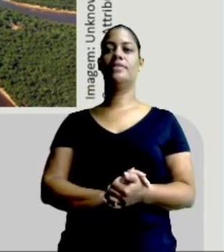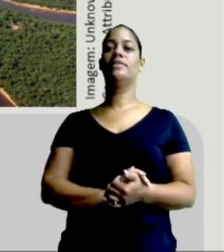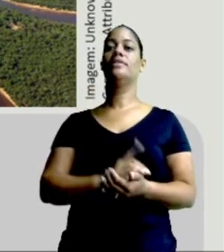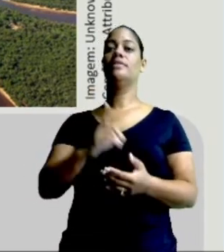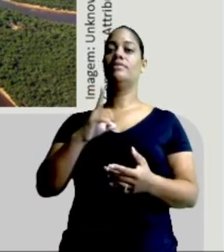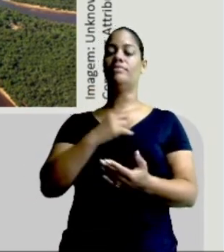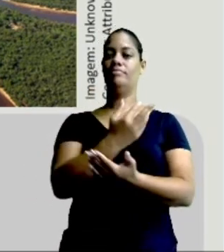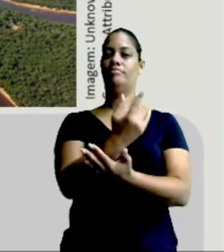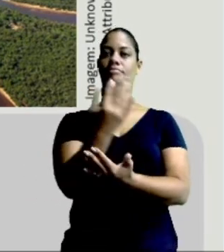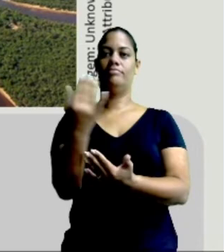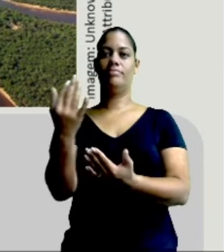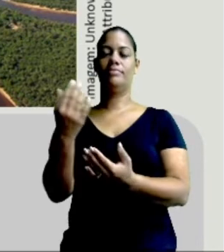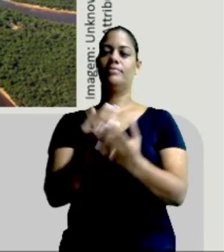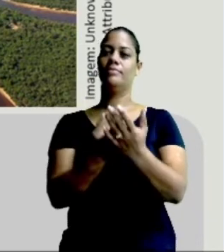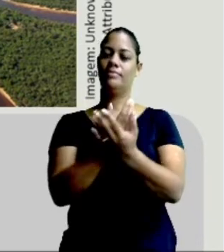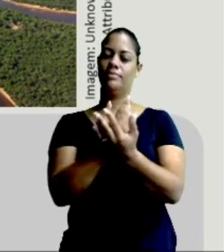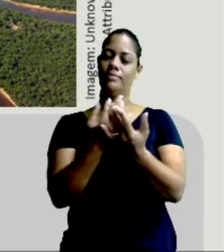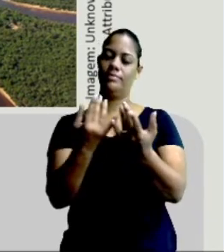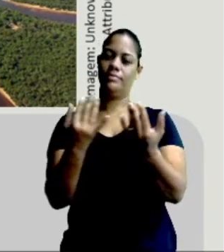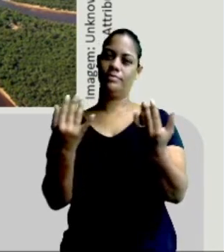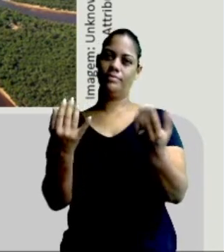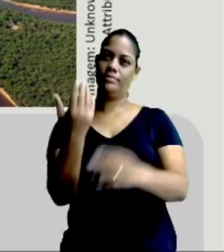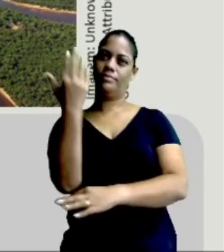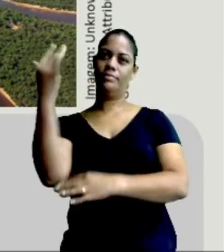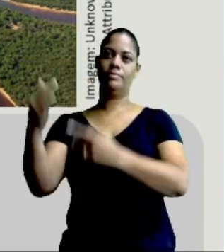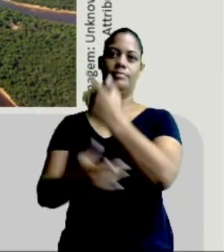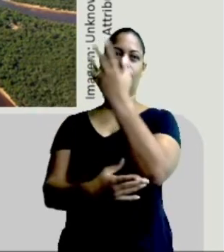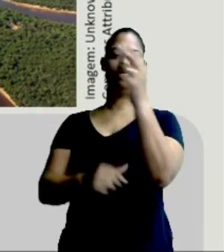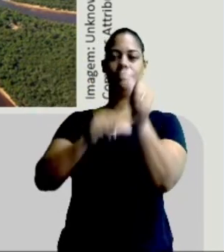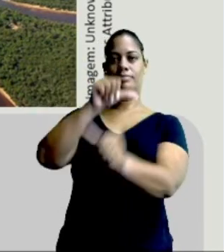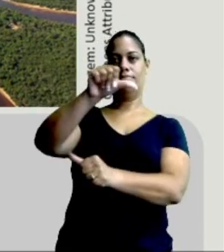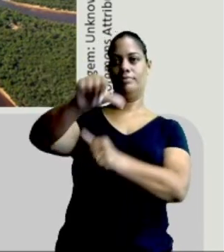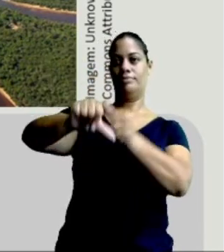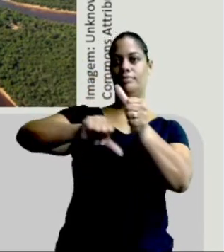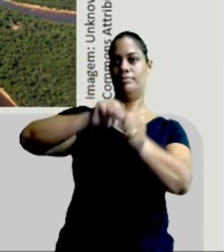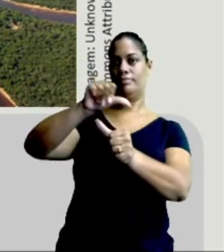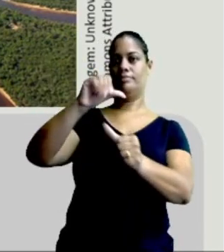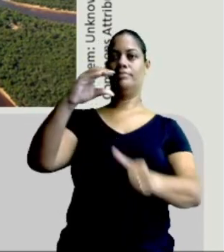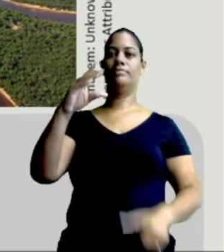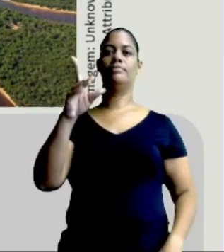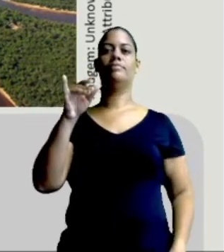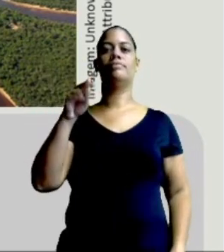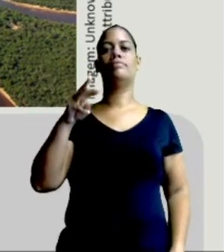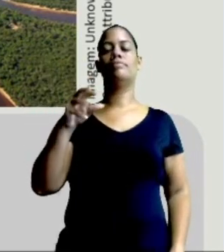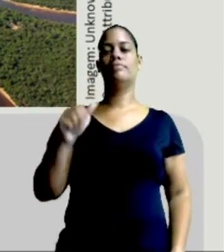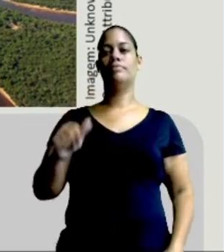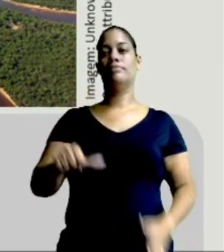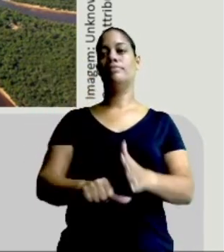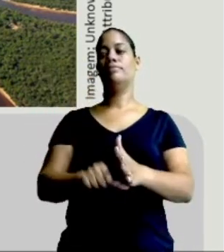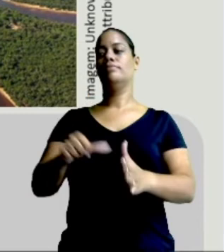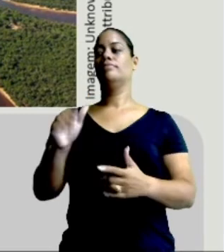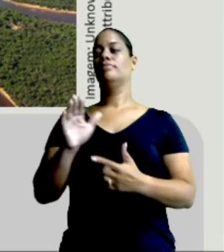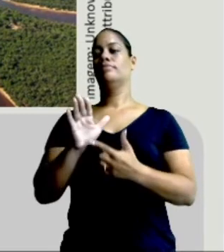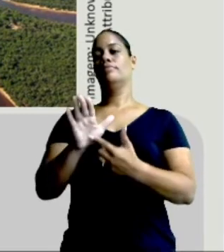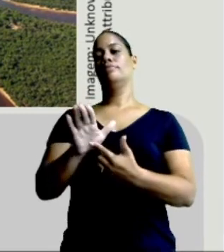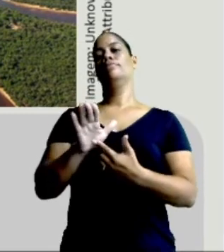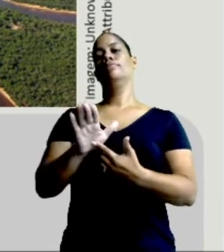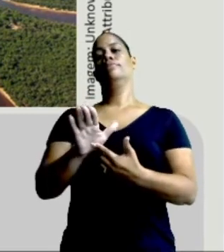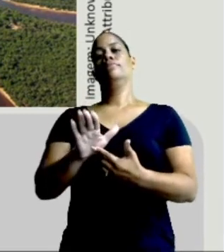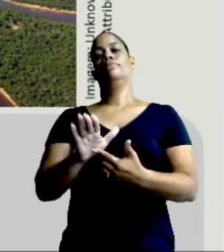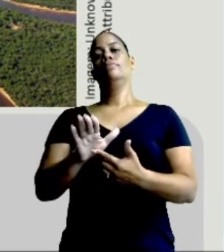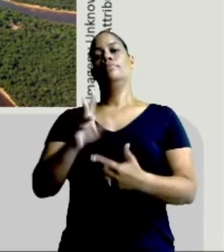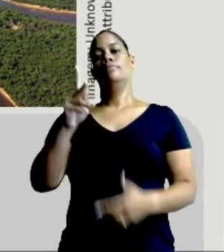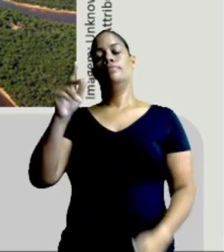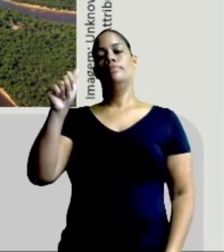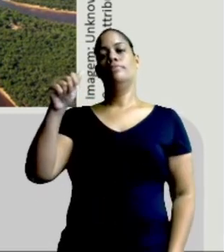ocorrer entre a transição de um clima com outro. Então, a primeira vegetação que nós vamos falar é a vegetação